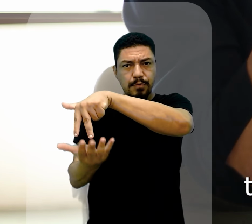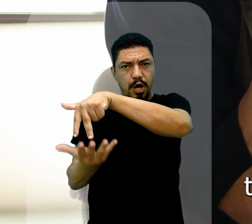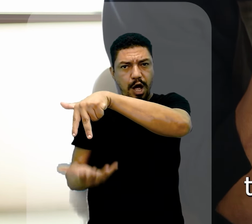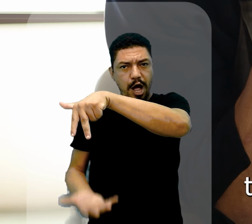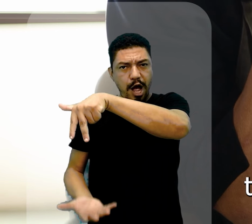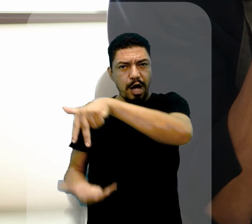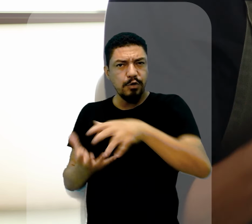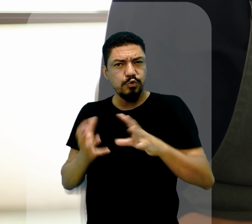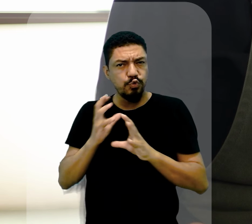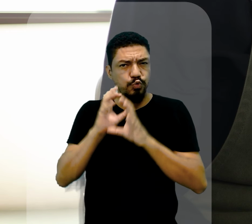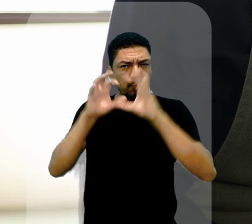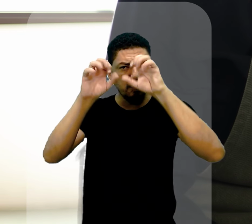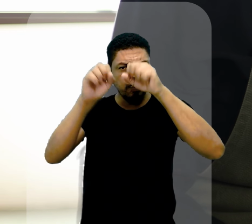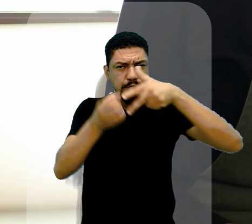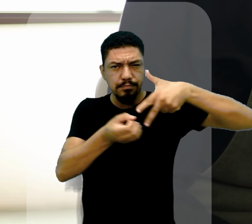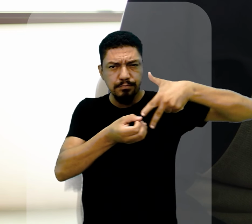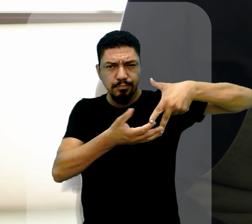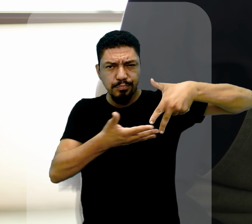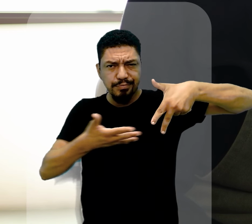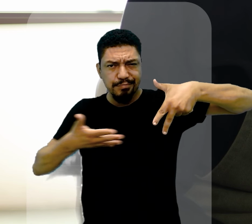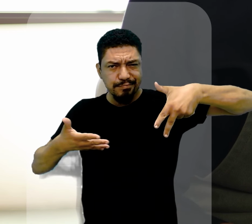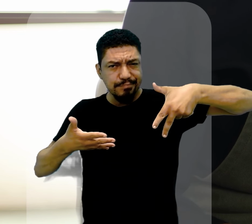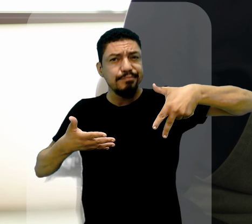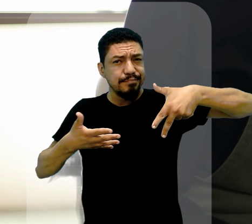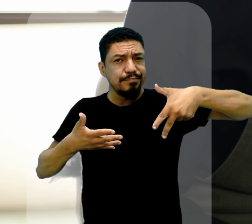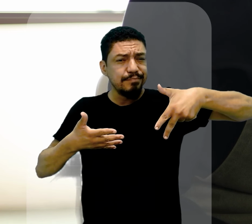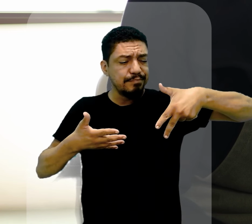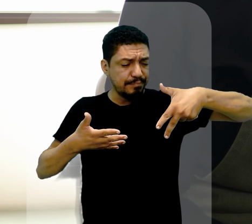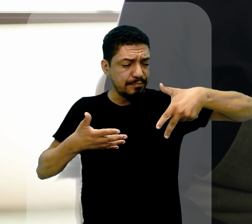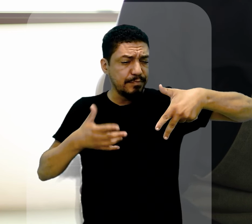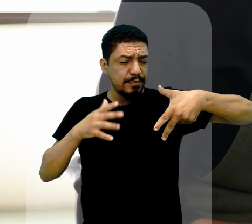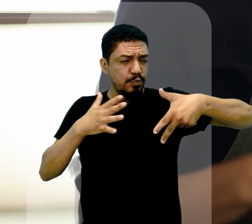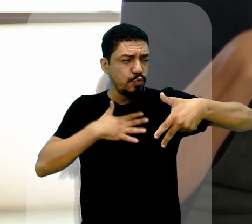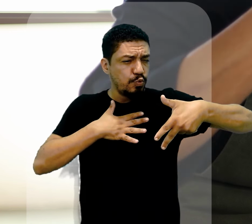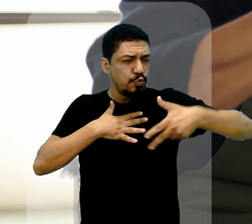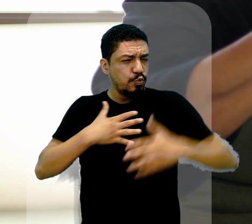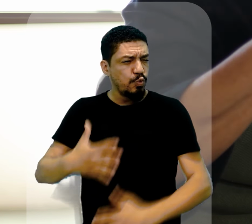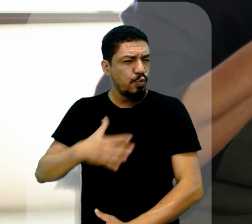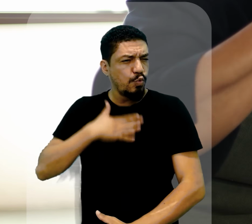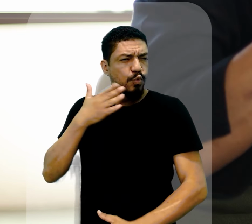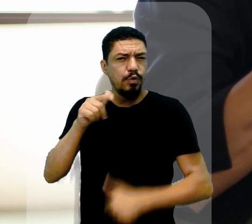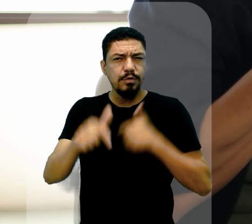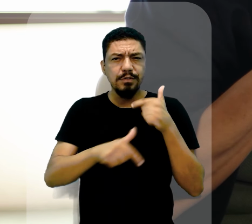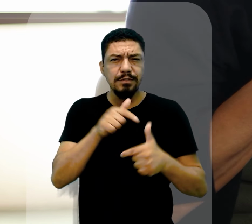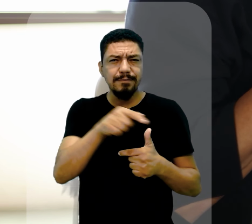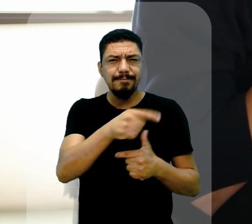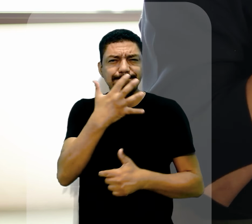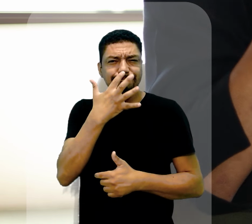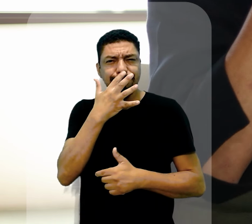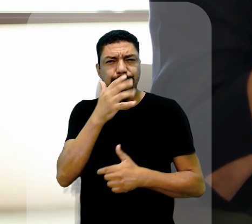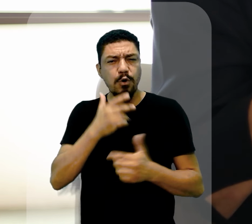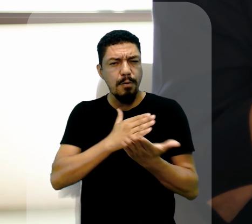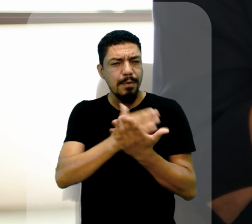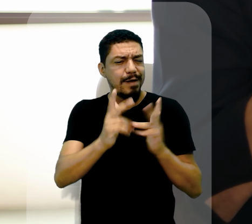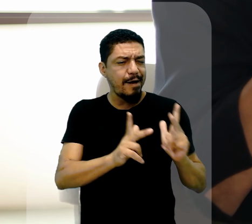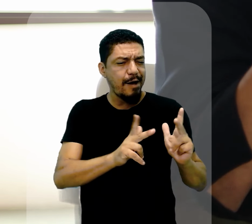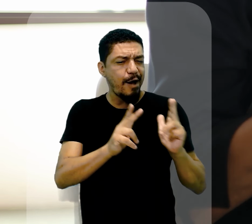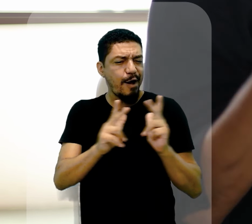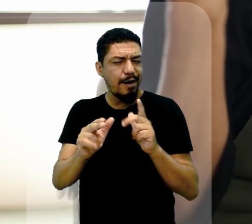daquela dobradura. E isso foi a grande surpresa desse trabalho, quando eu comecei a interferir e recortar